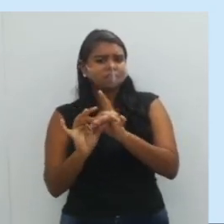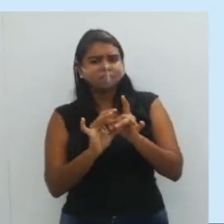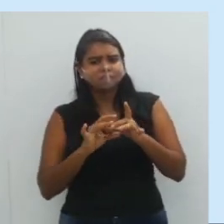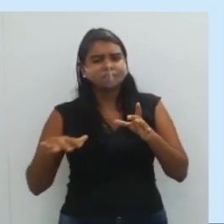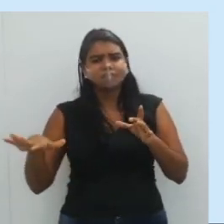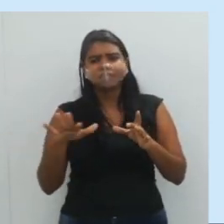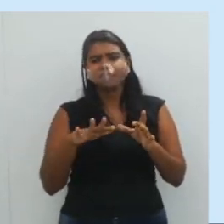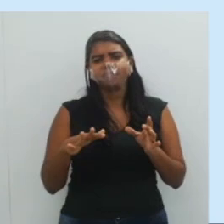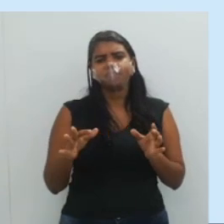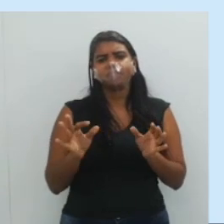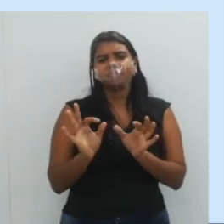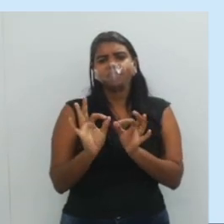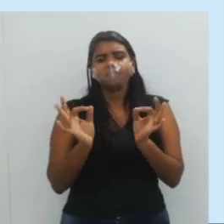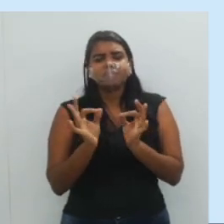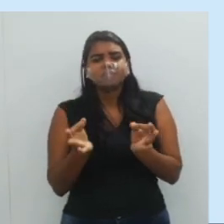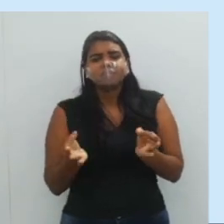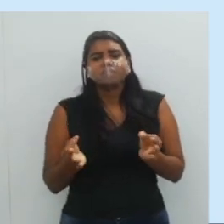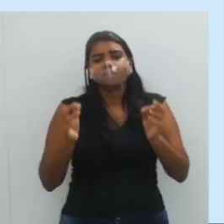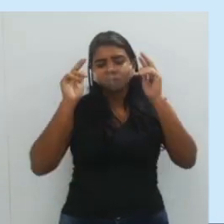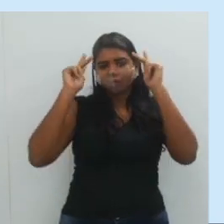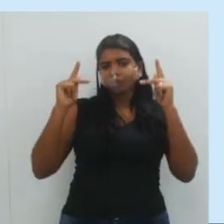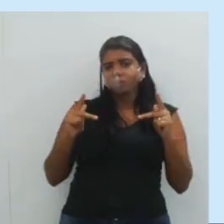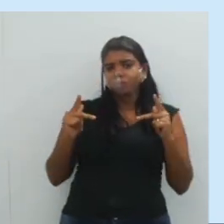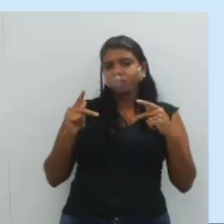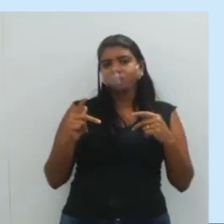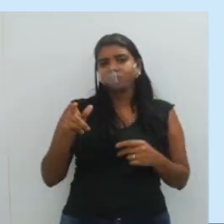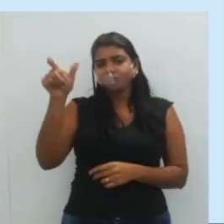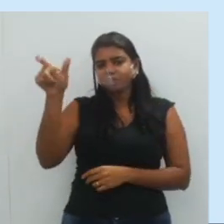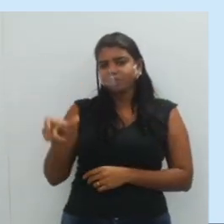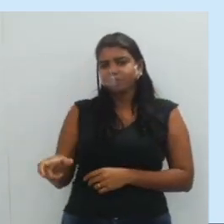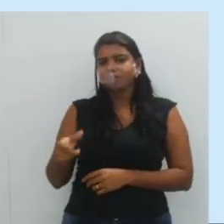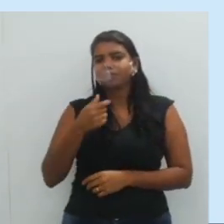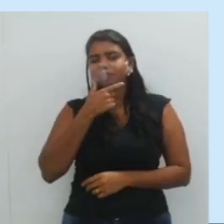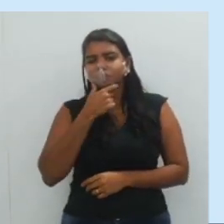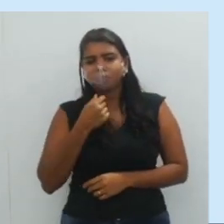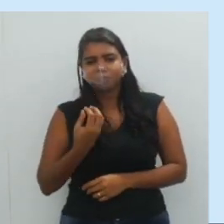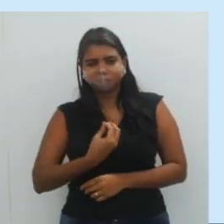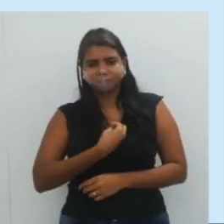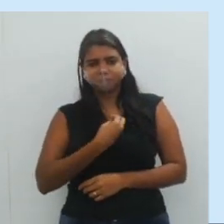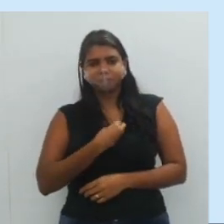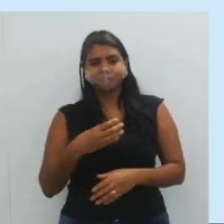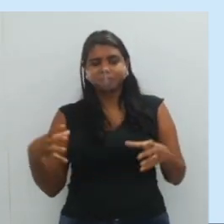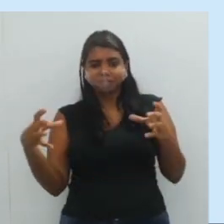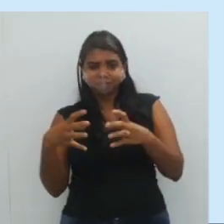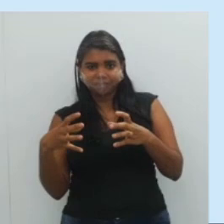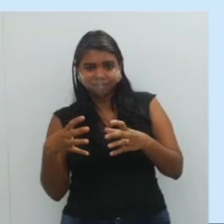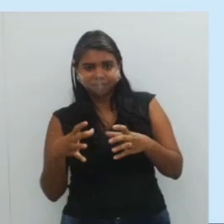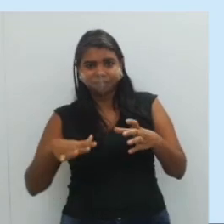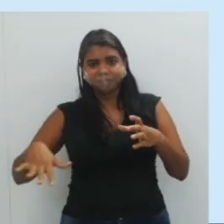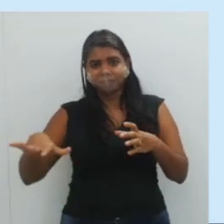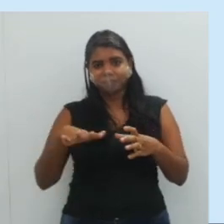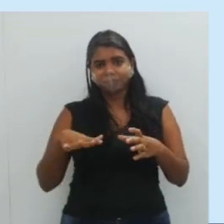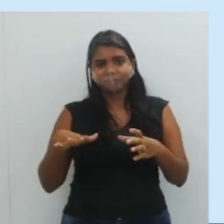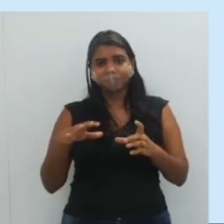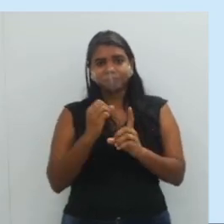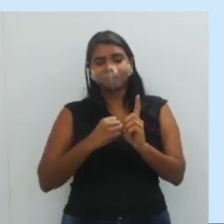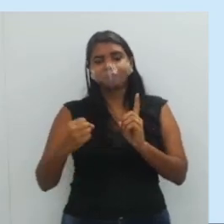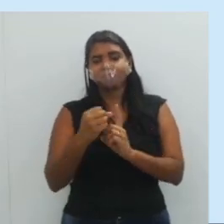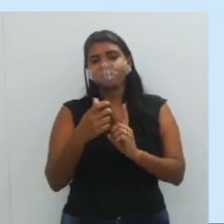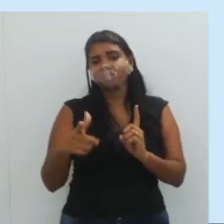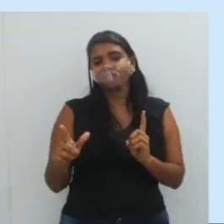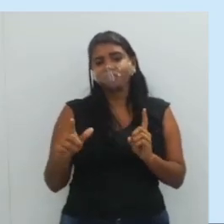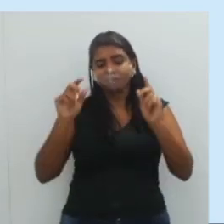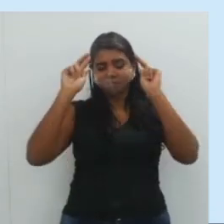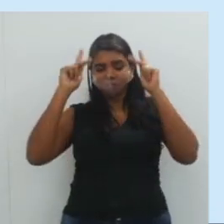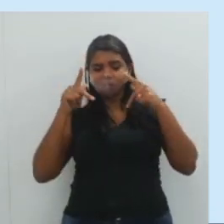viver na sua singularidade. O homem é um ser que vive no coletivo e não na sua singularidade.